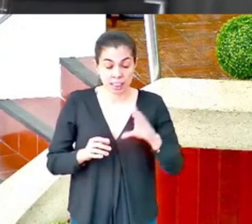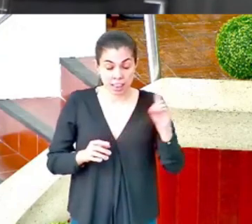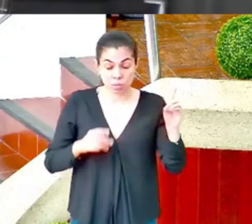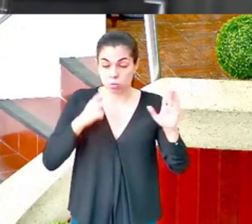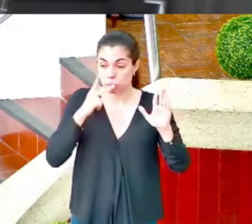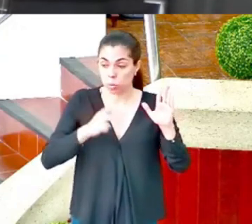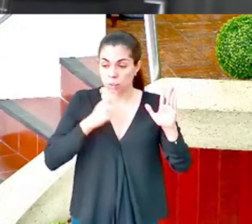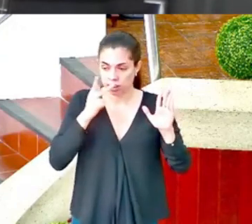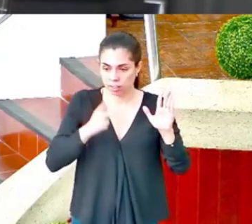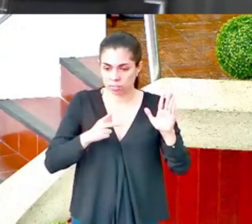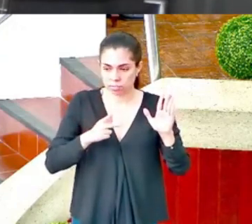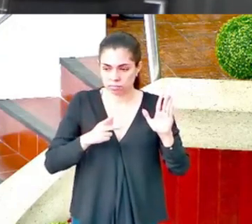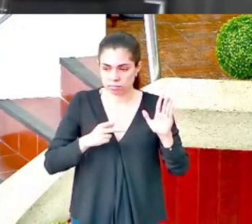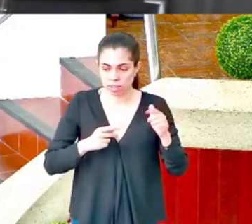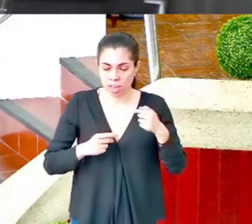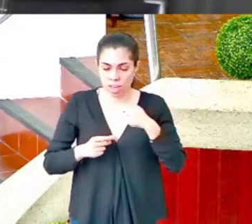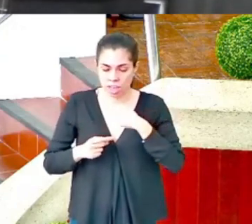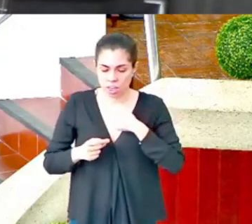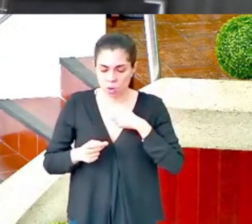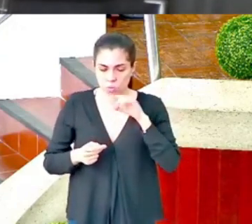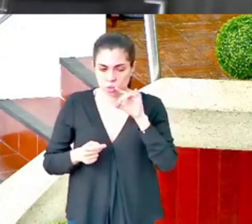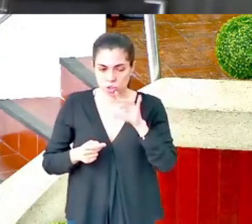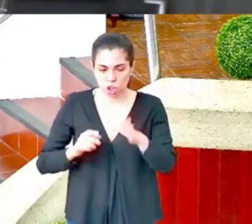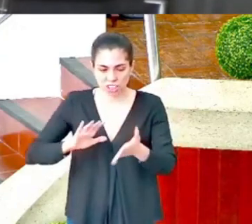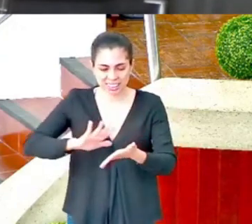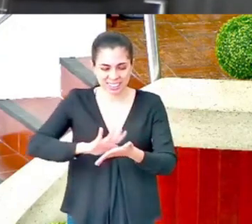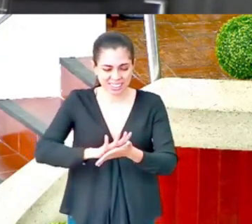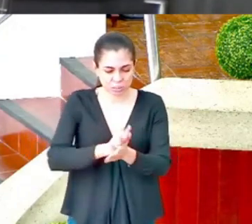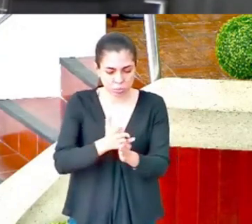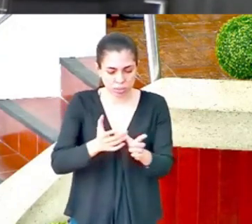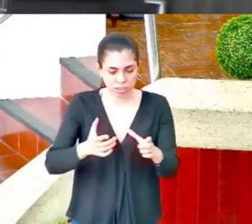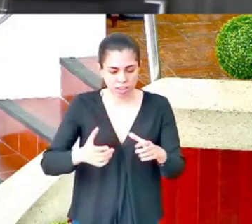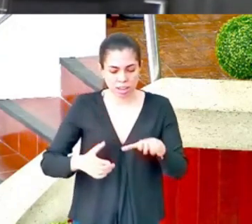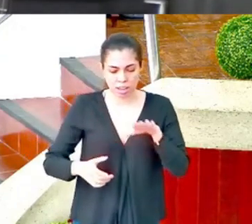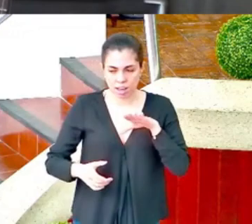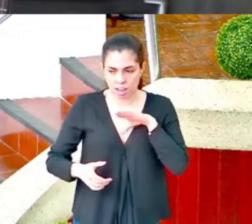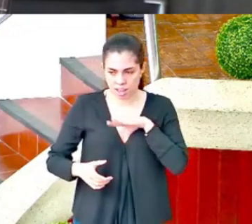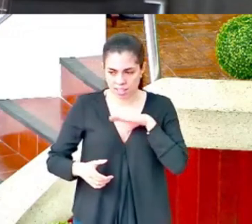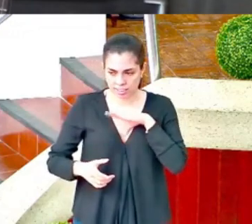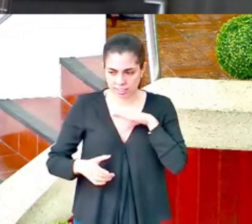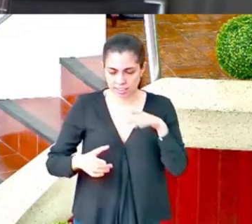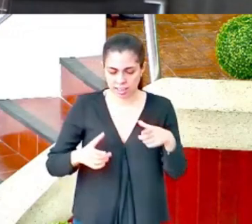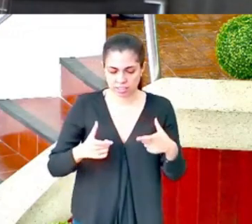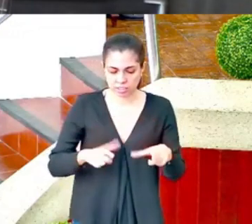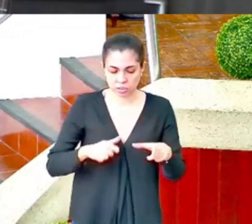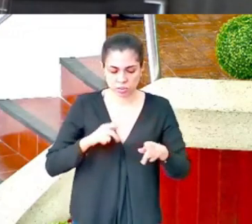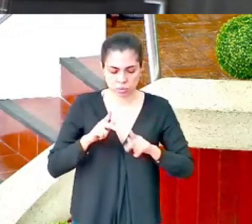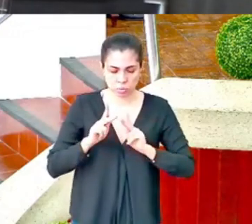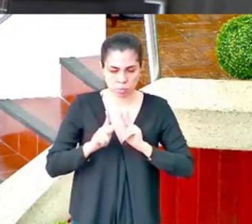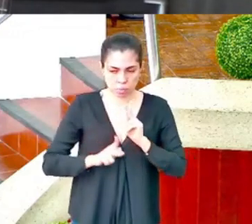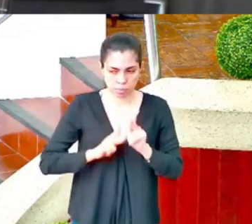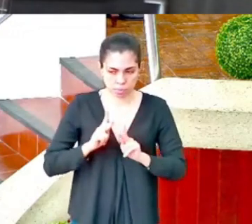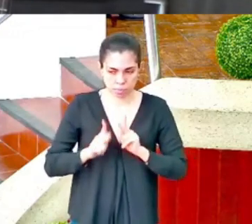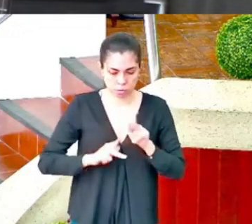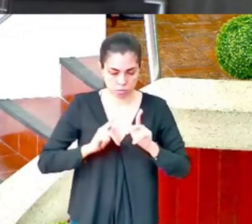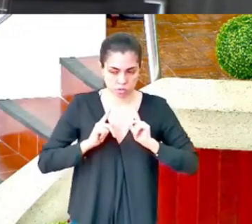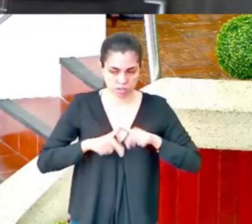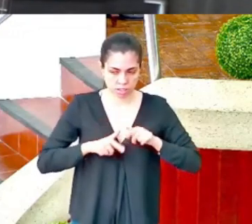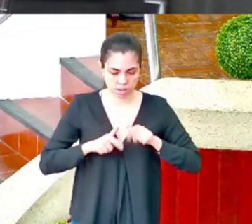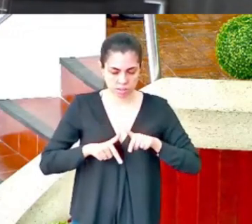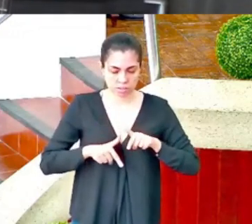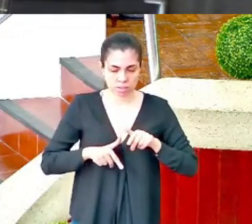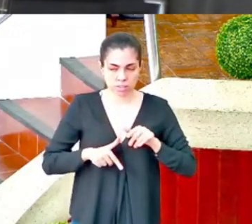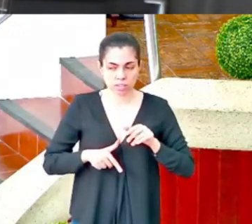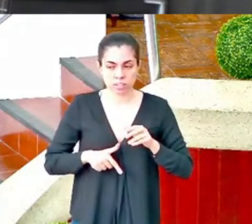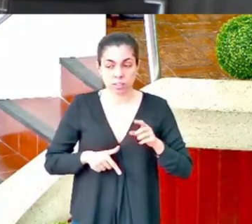vivo. Você não vai ver. Você está livre de ver. Foi só Josias ser morto, e então nós sabemos o que